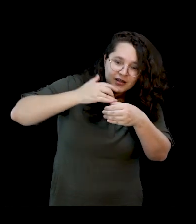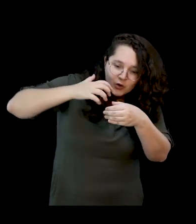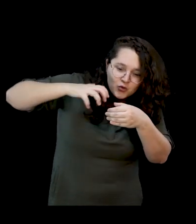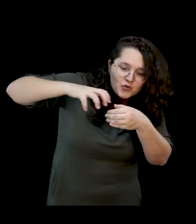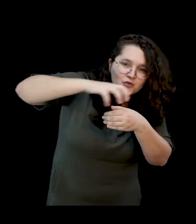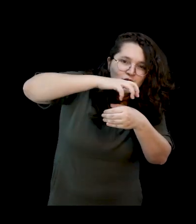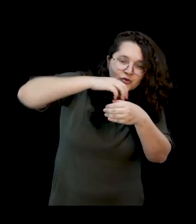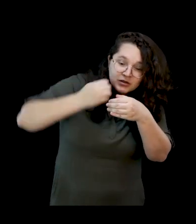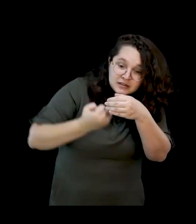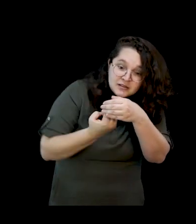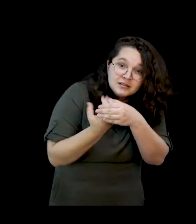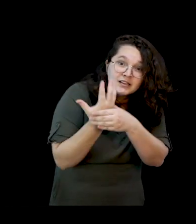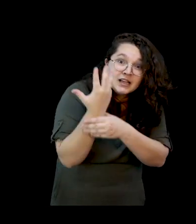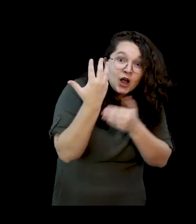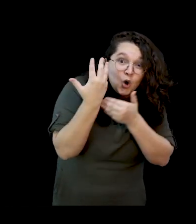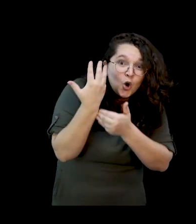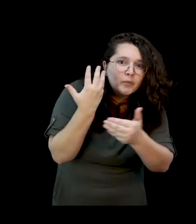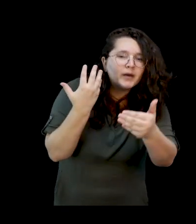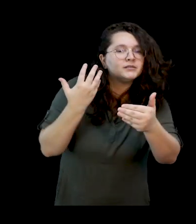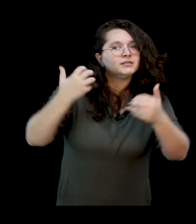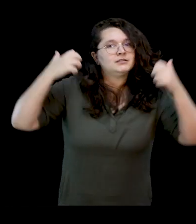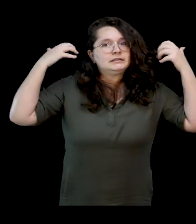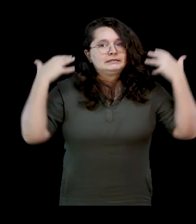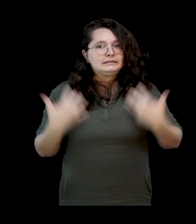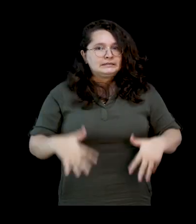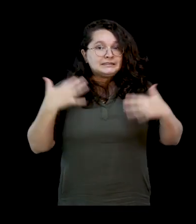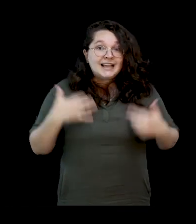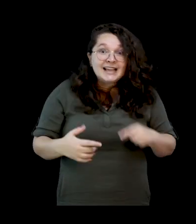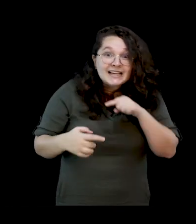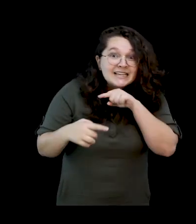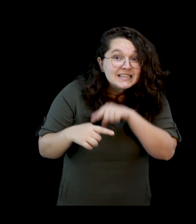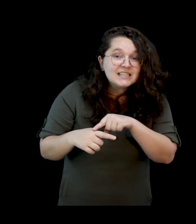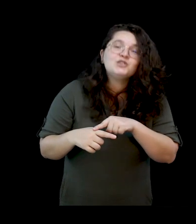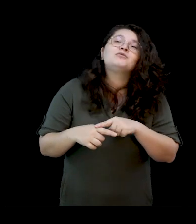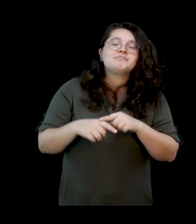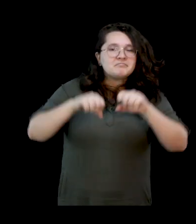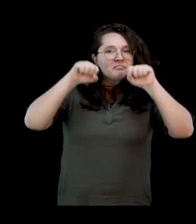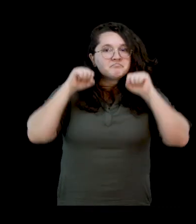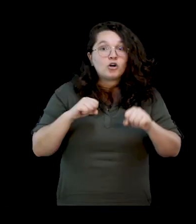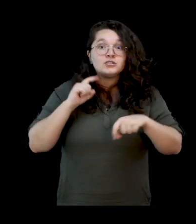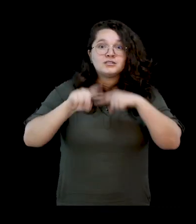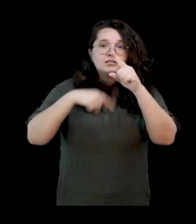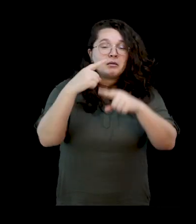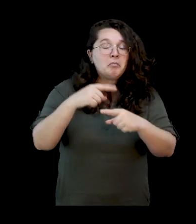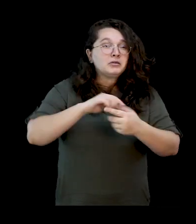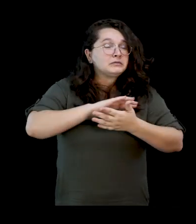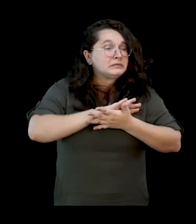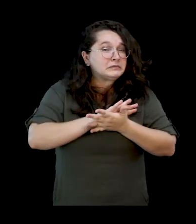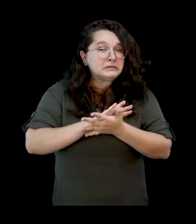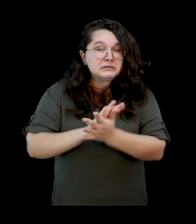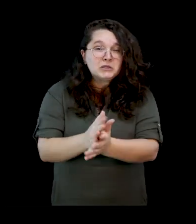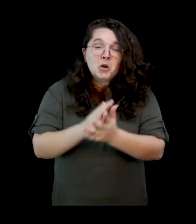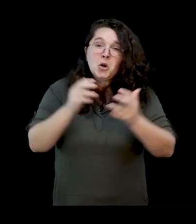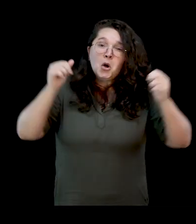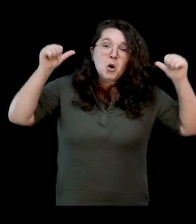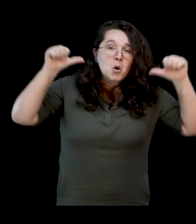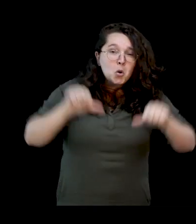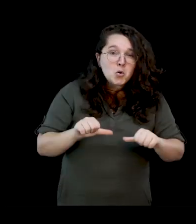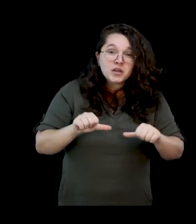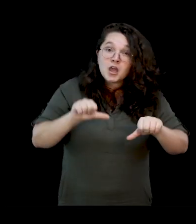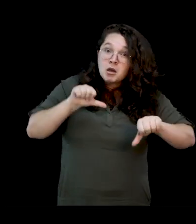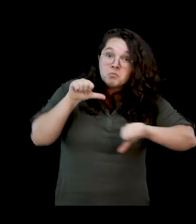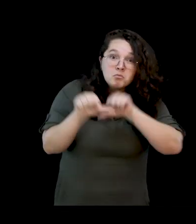ato, realizado aquele ato que dá início ao processo, ela leva ao fim que a gente chama trágico, quer dizer, não